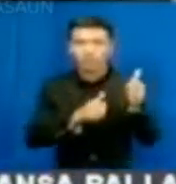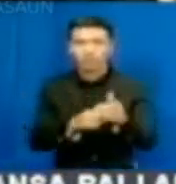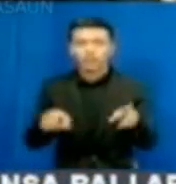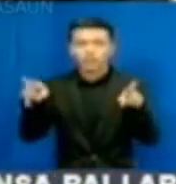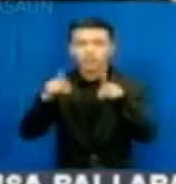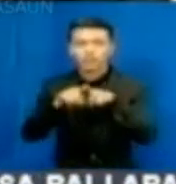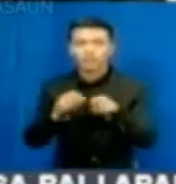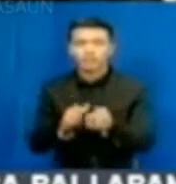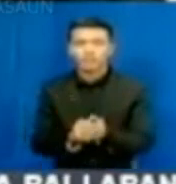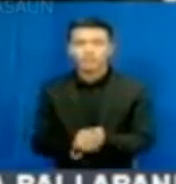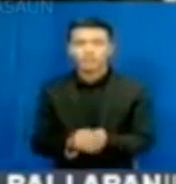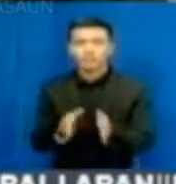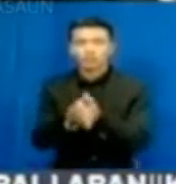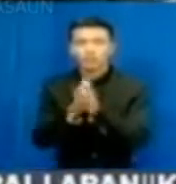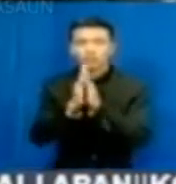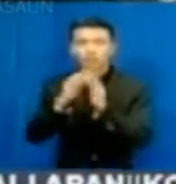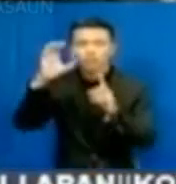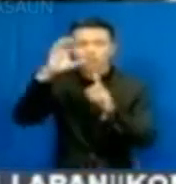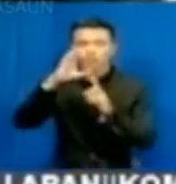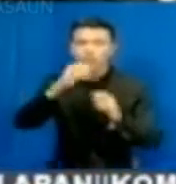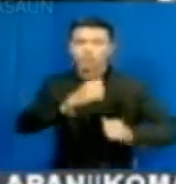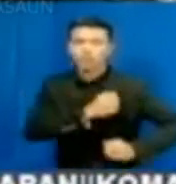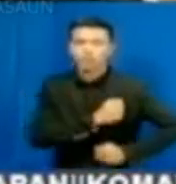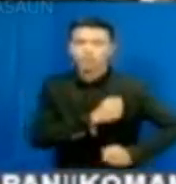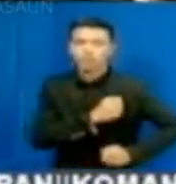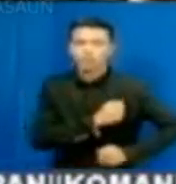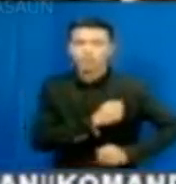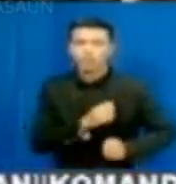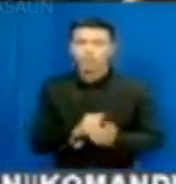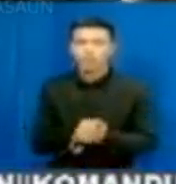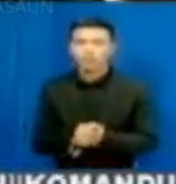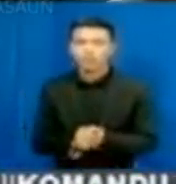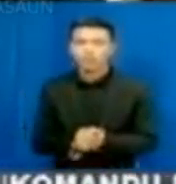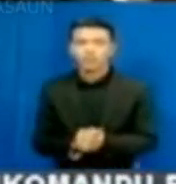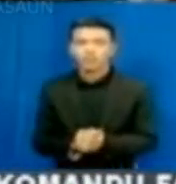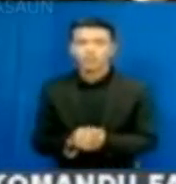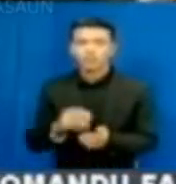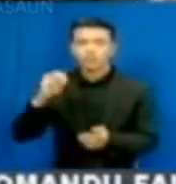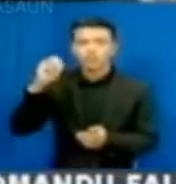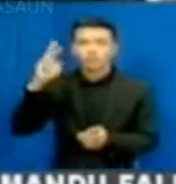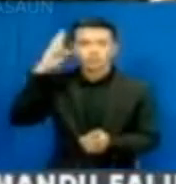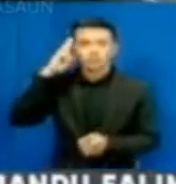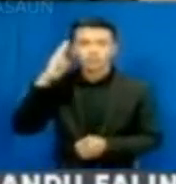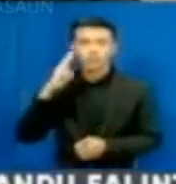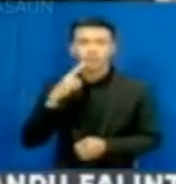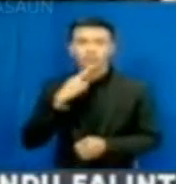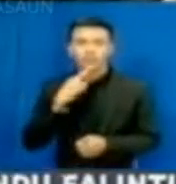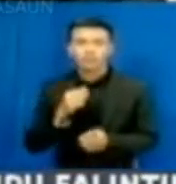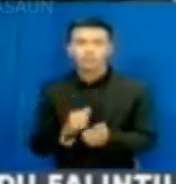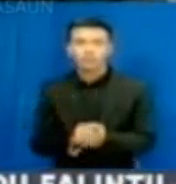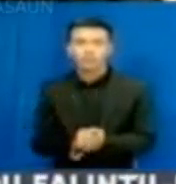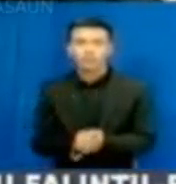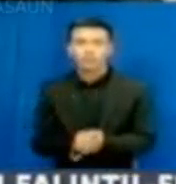turma. O suba comandante supremo, Força Armada, Excelência Presidente da República, Manuel, Dr. Manuel Zé Manuel